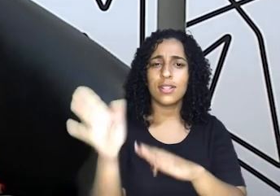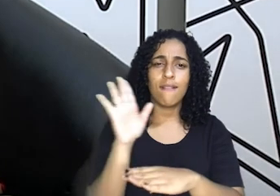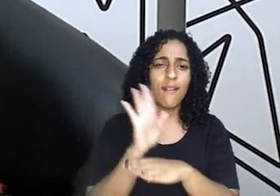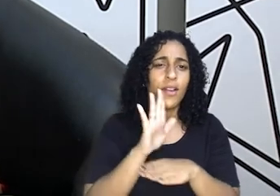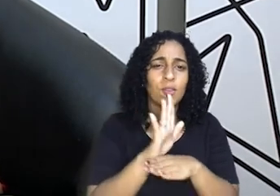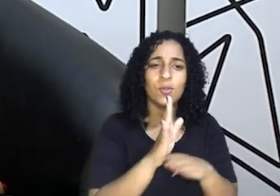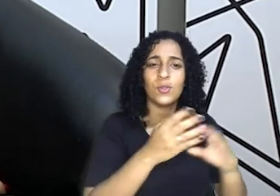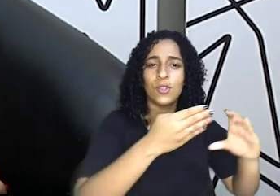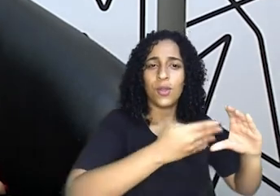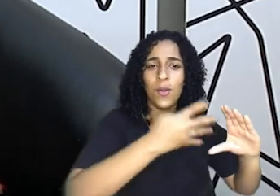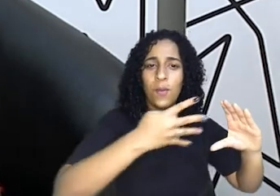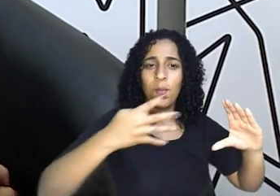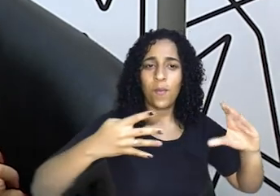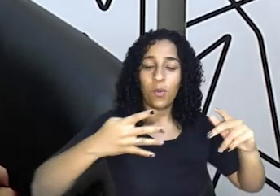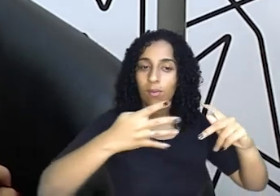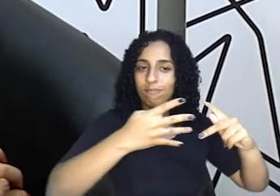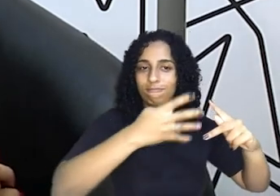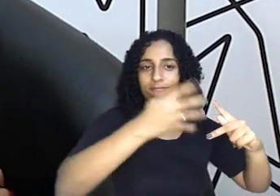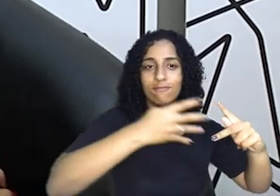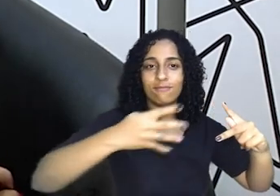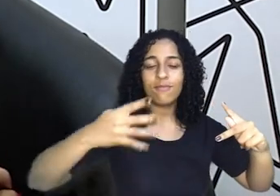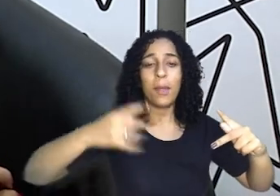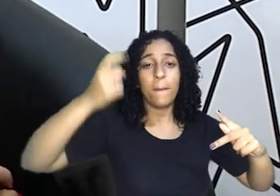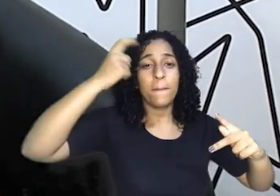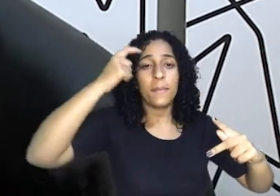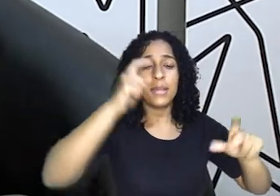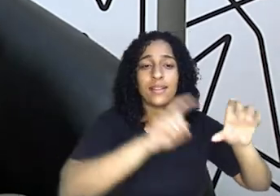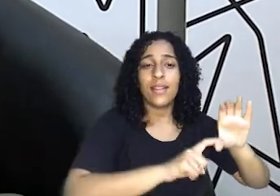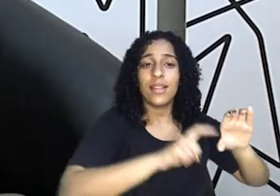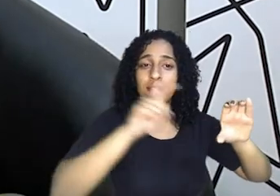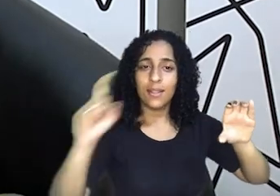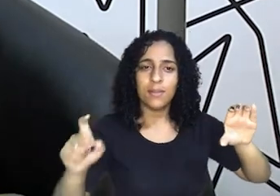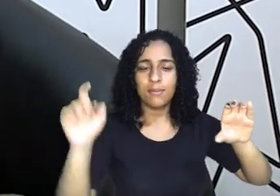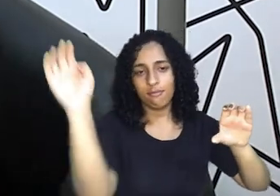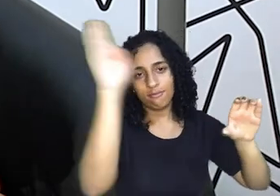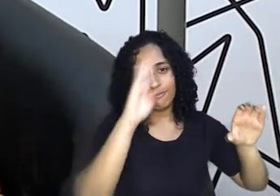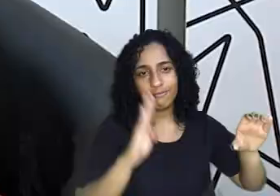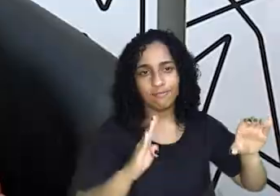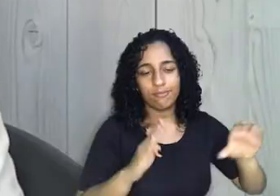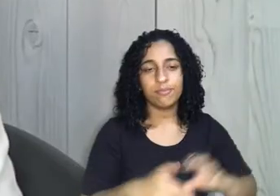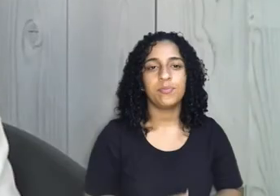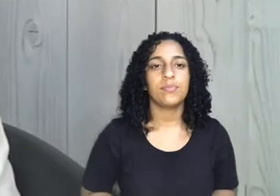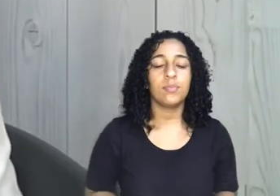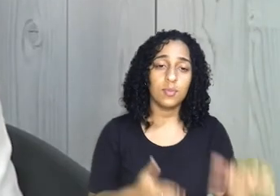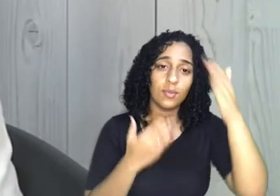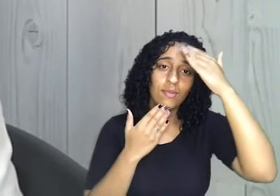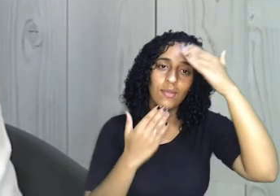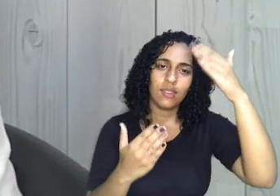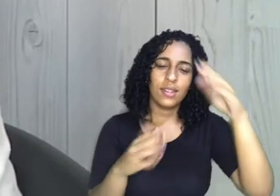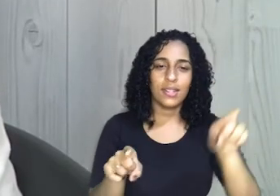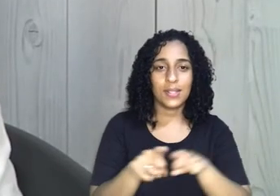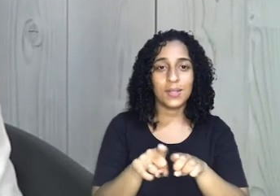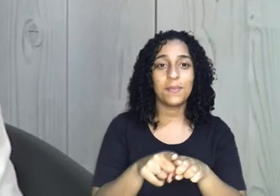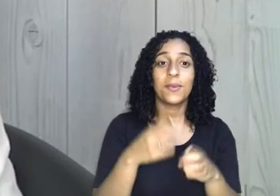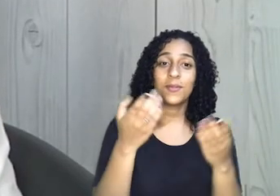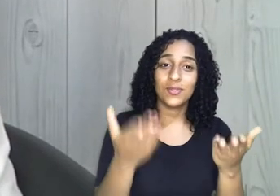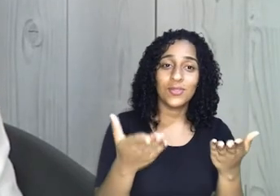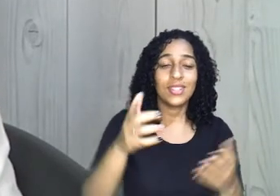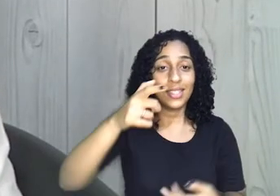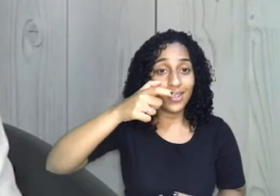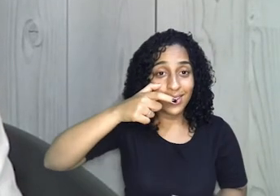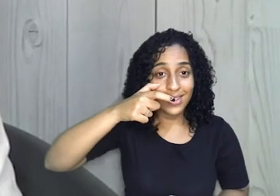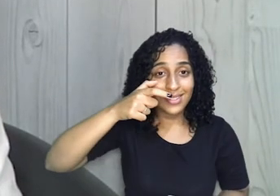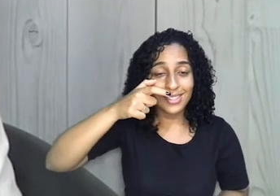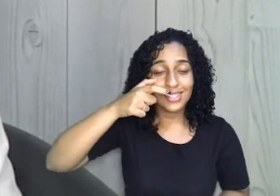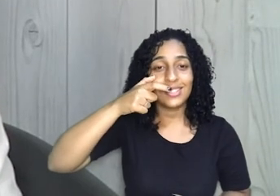nos ajude a construir o portal do Centenário para pensar independências dos nossos braços bom e Agradeço também a